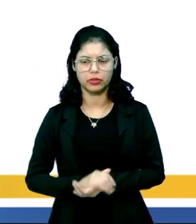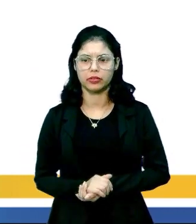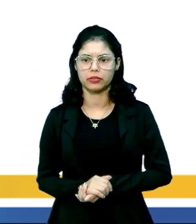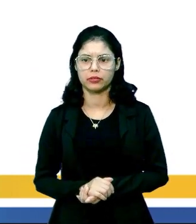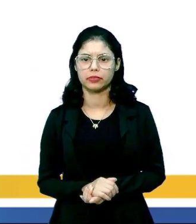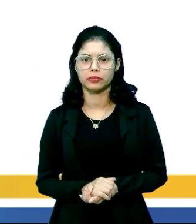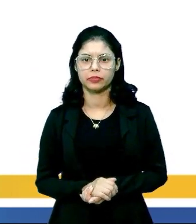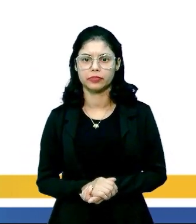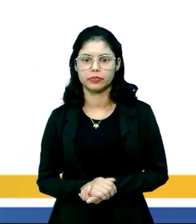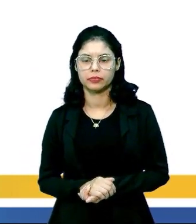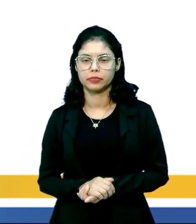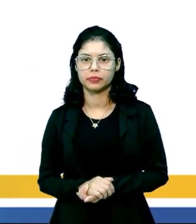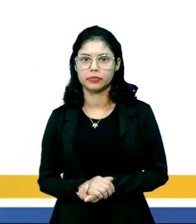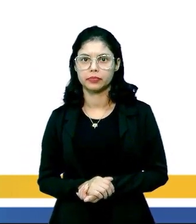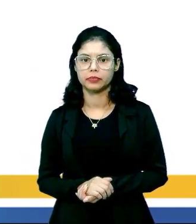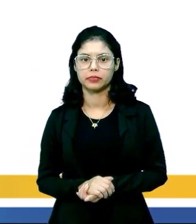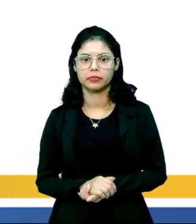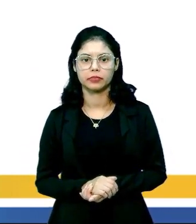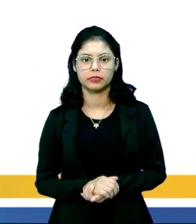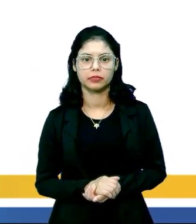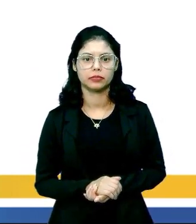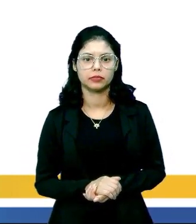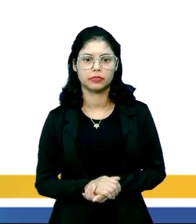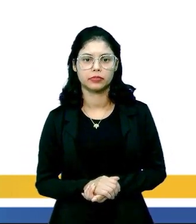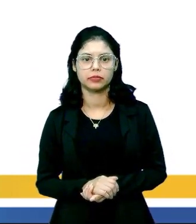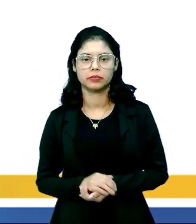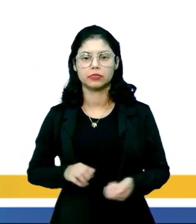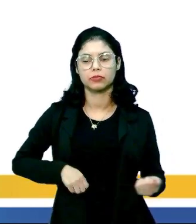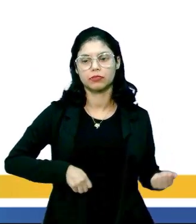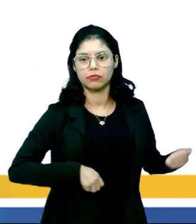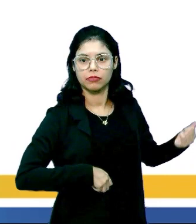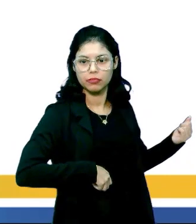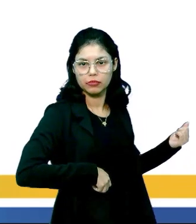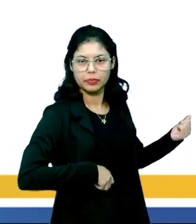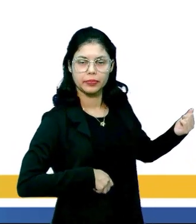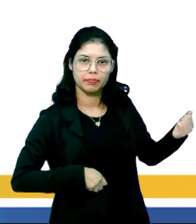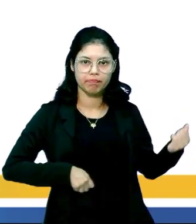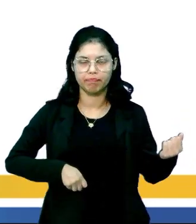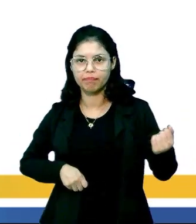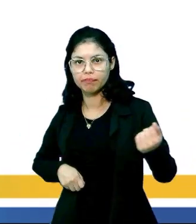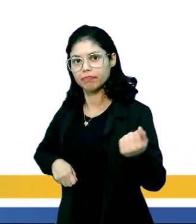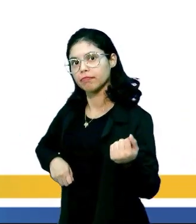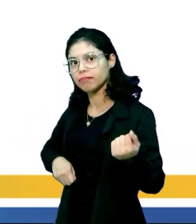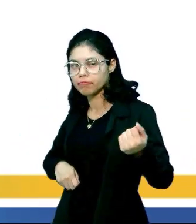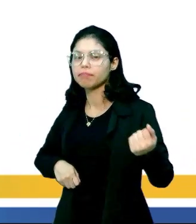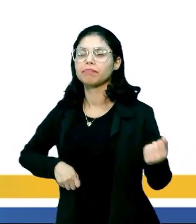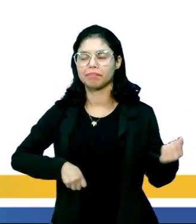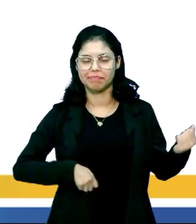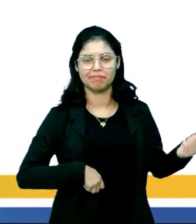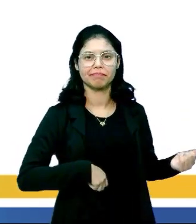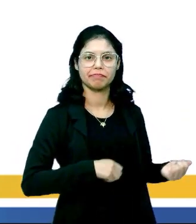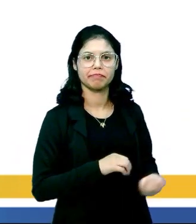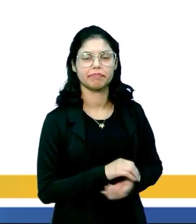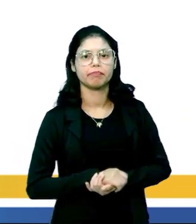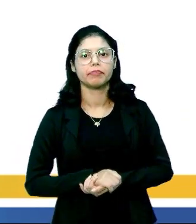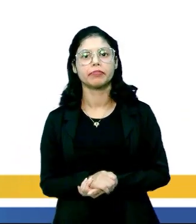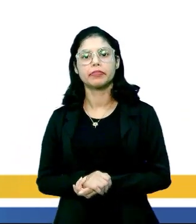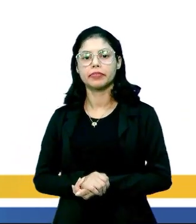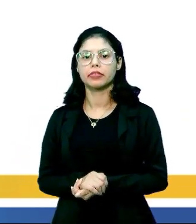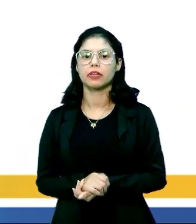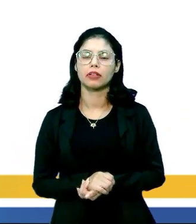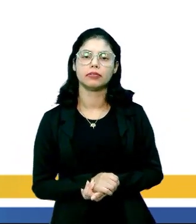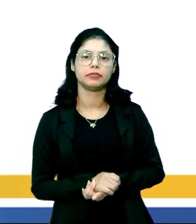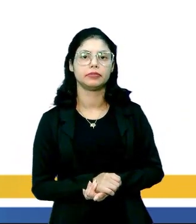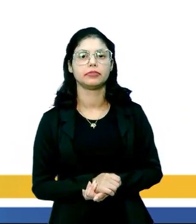que Luís Gonzaga cantava forró Ok Luís Gonzaga